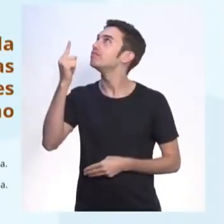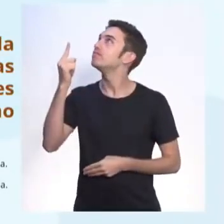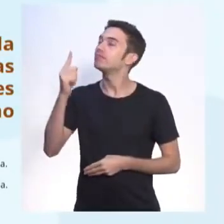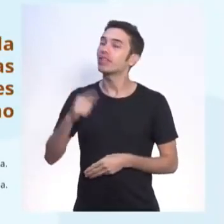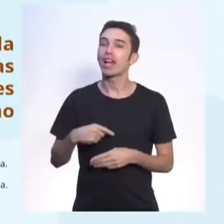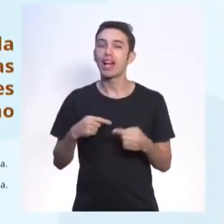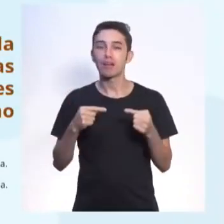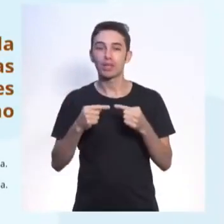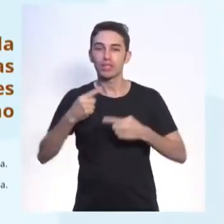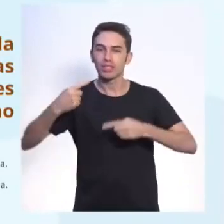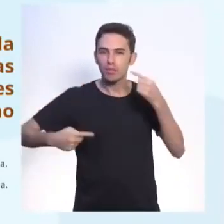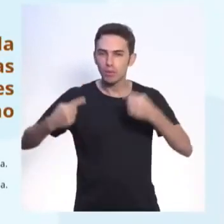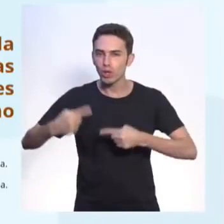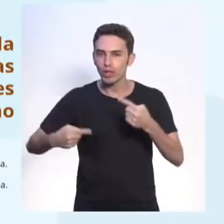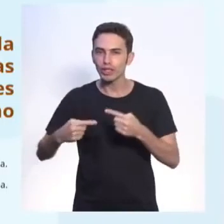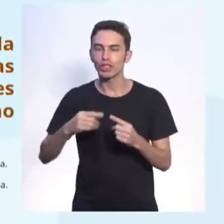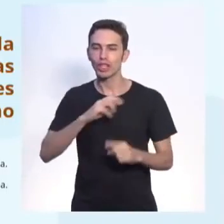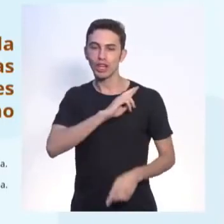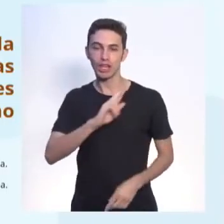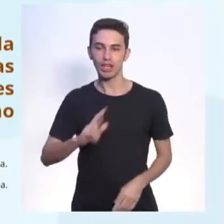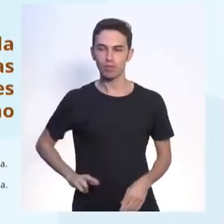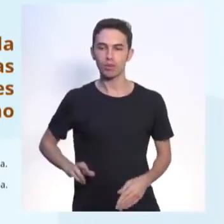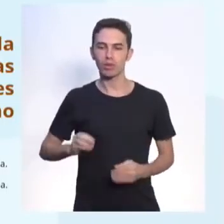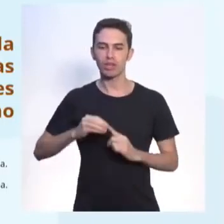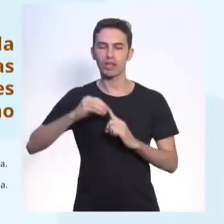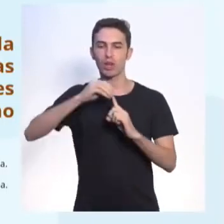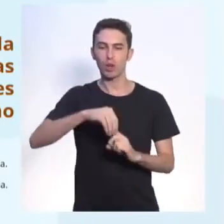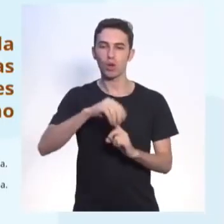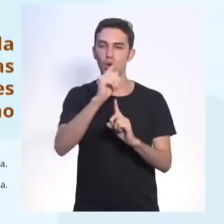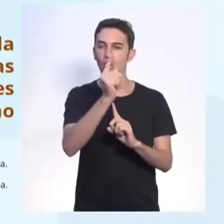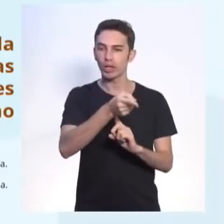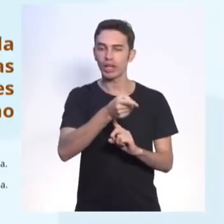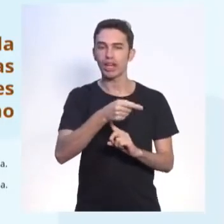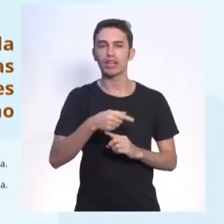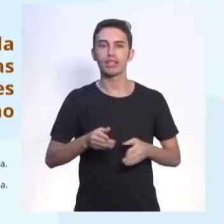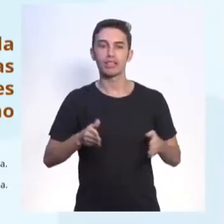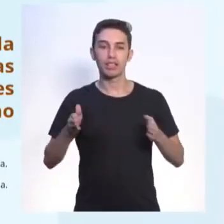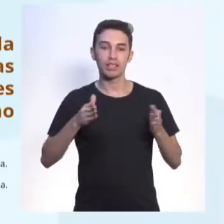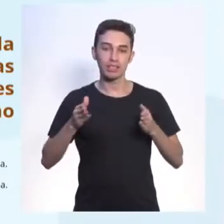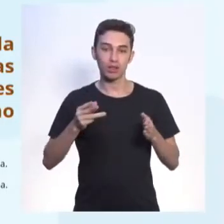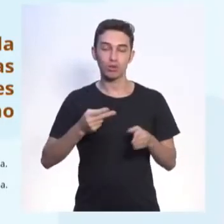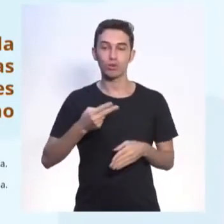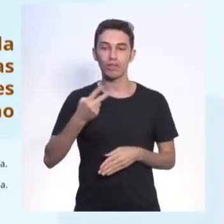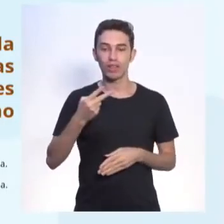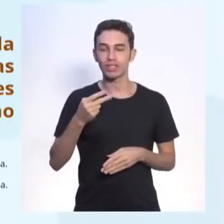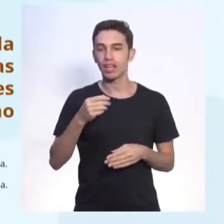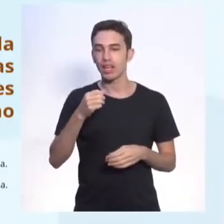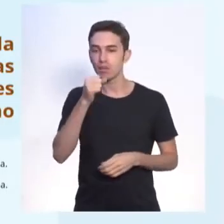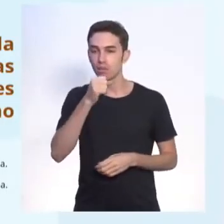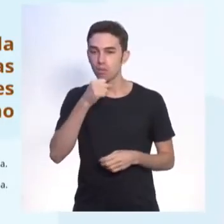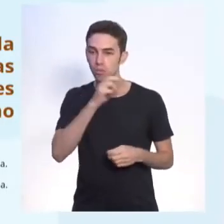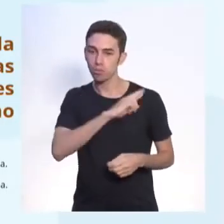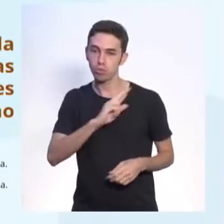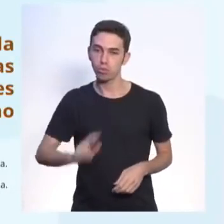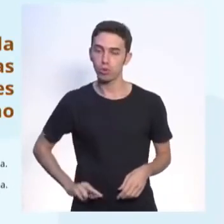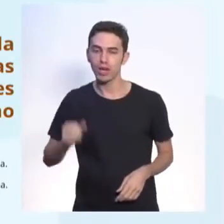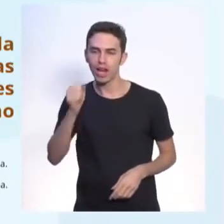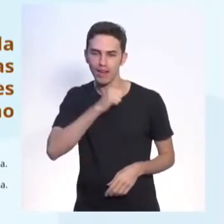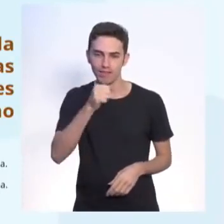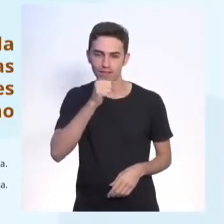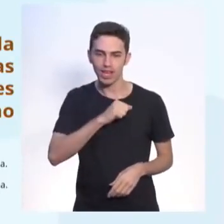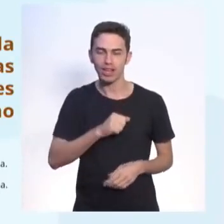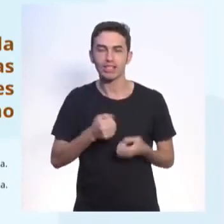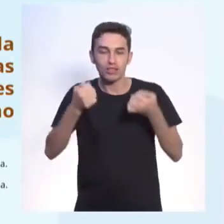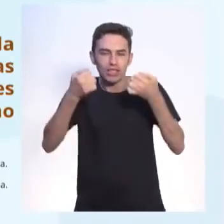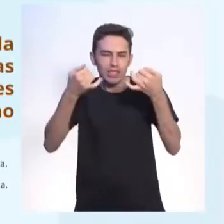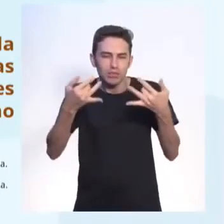da política da República Oligárquica, da segunda fase aí da República Velha, ok? Nós vamos destrinchar aí